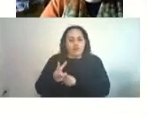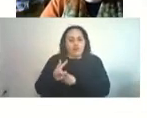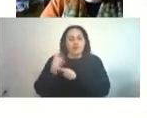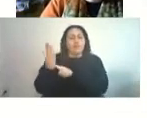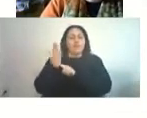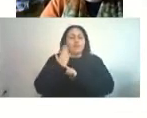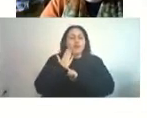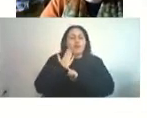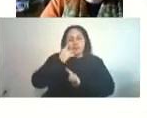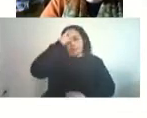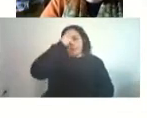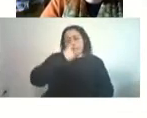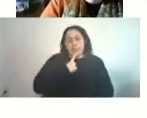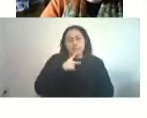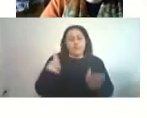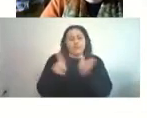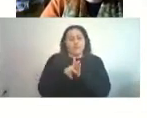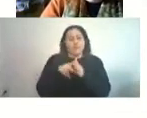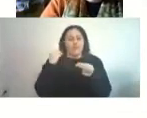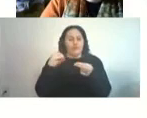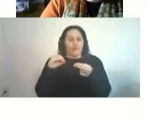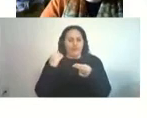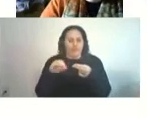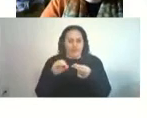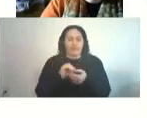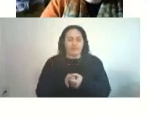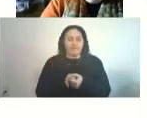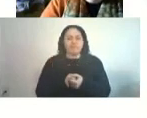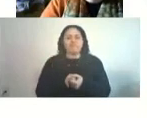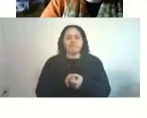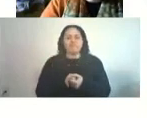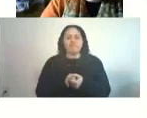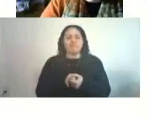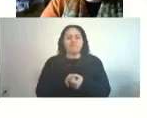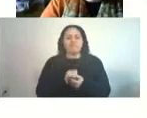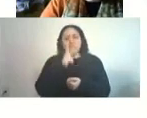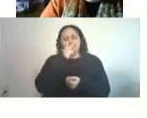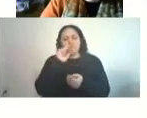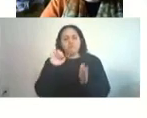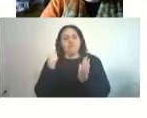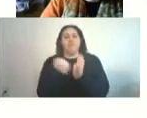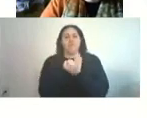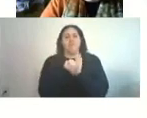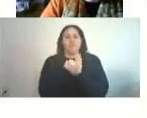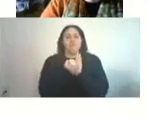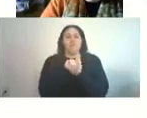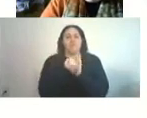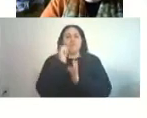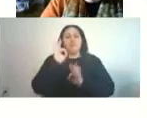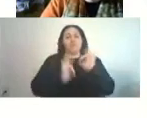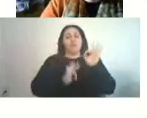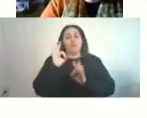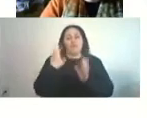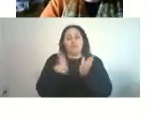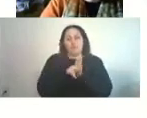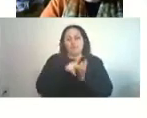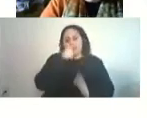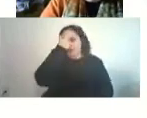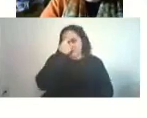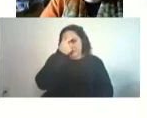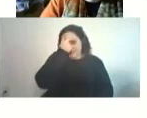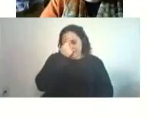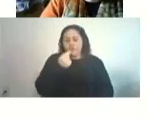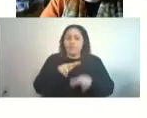o perfil da universidade, né? Eu acho que marca um pouco o projeto da universidade, né? E por isso eu